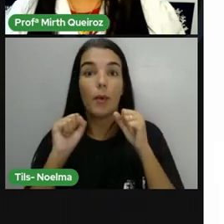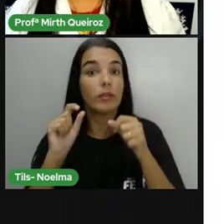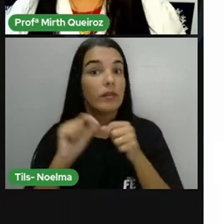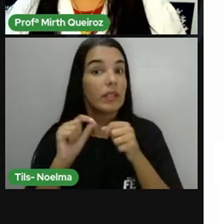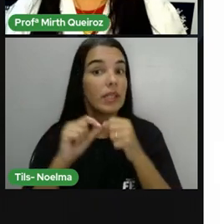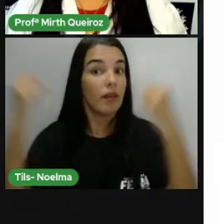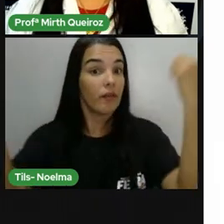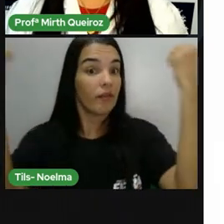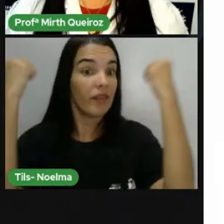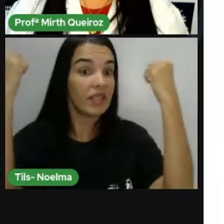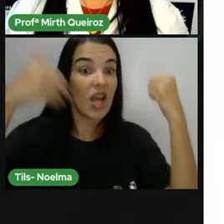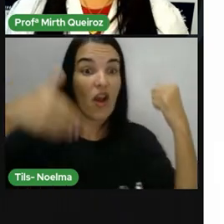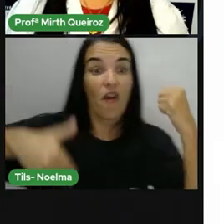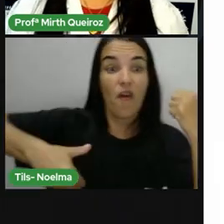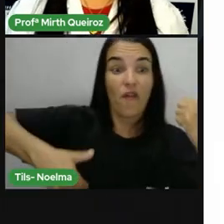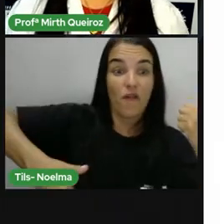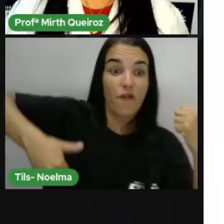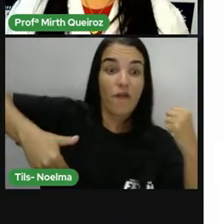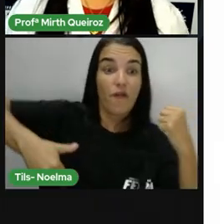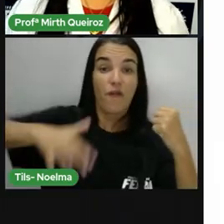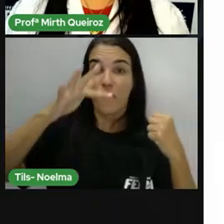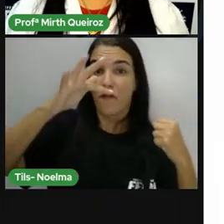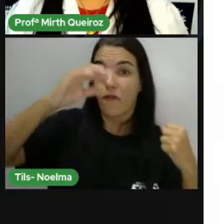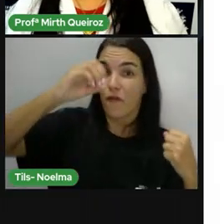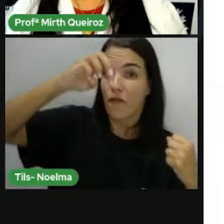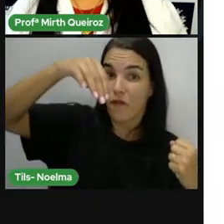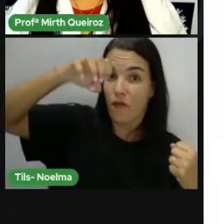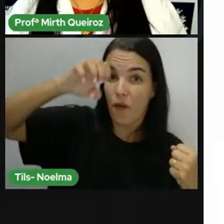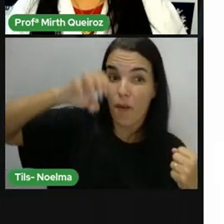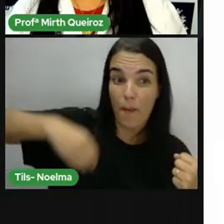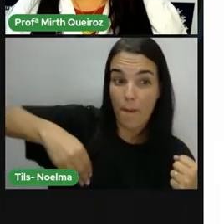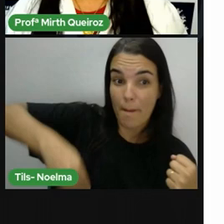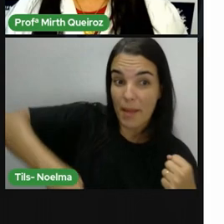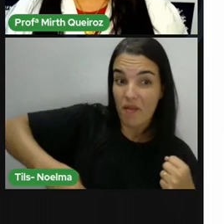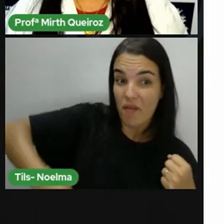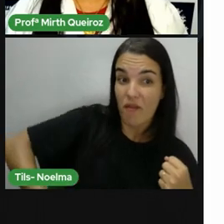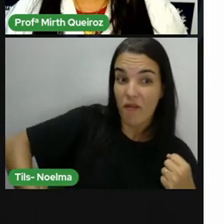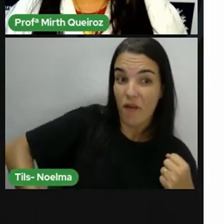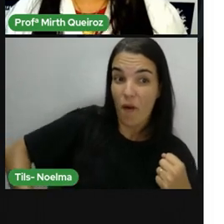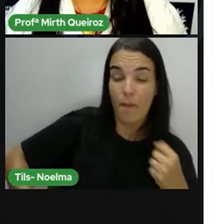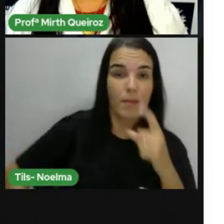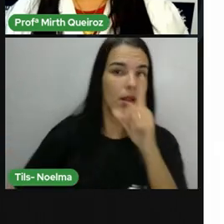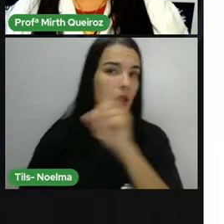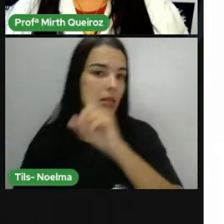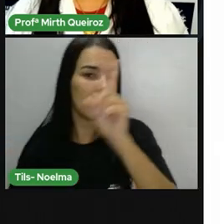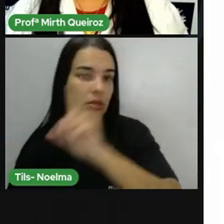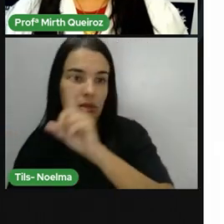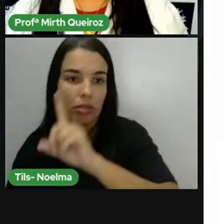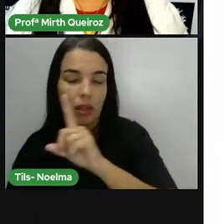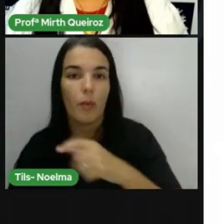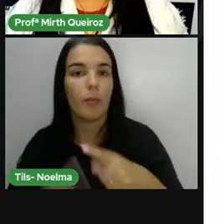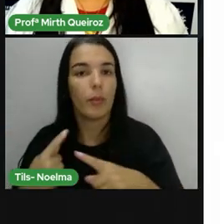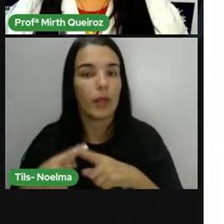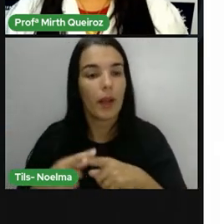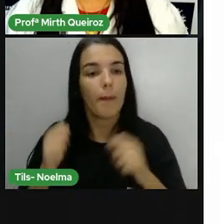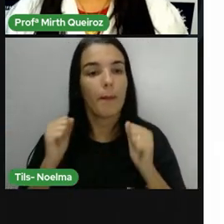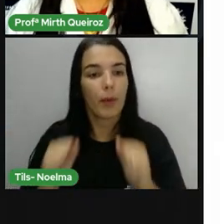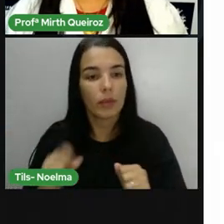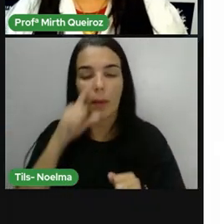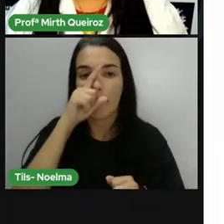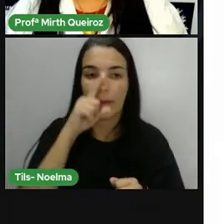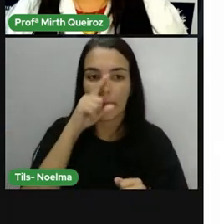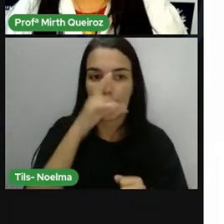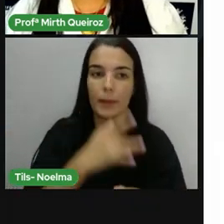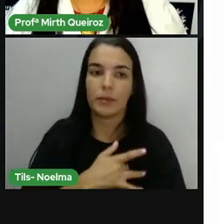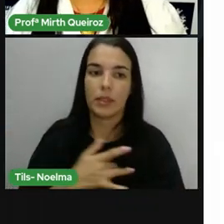fome, porque pode ter aí uma queda de pressão, né, e prejudicar aí a nossa saúde. Então, o que a gente deve comer